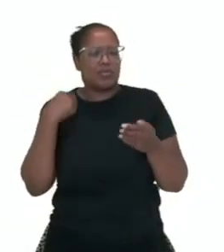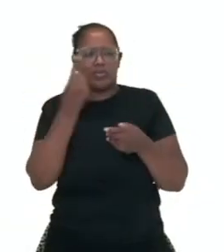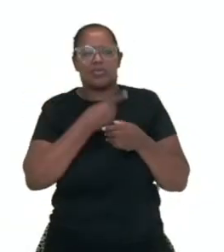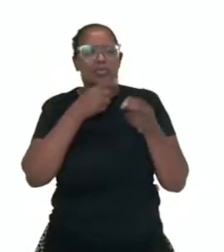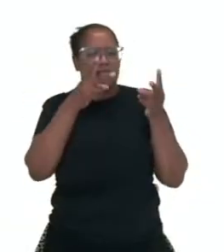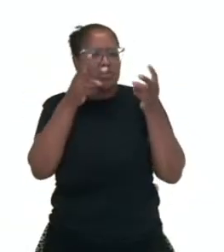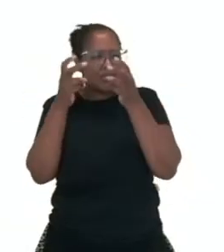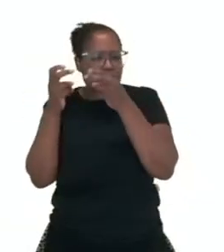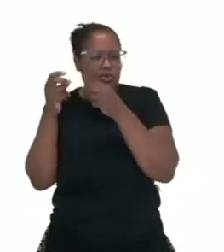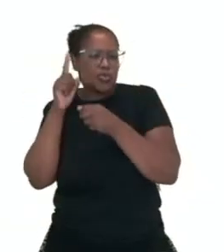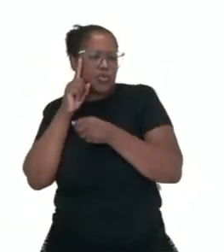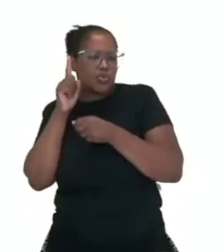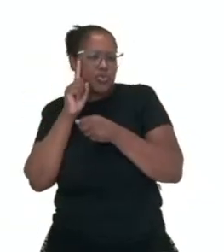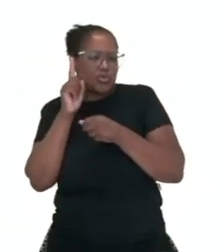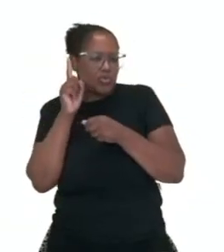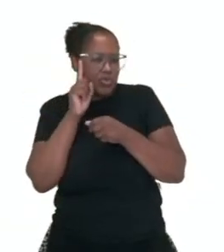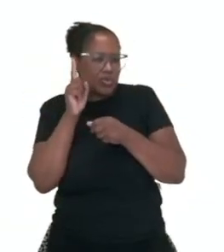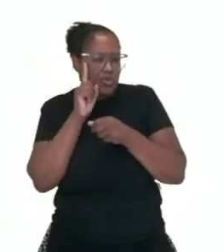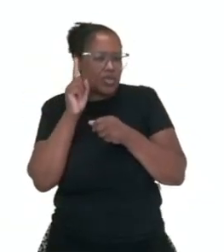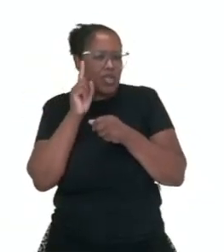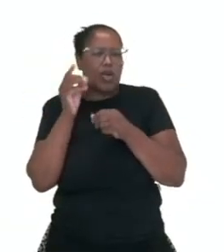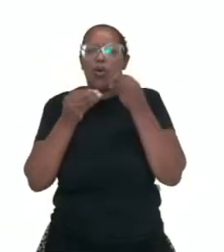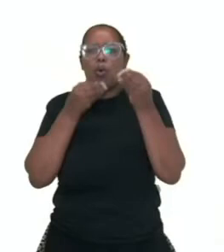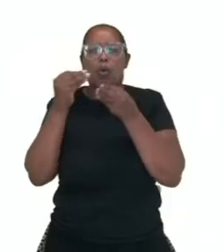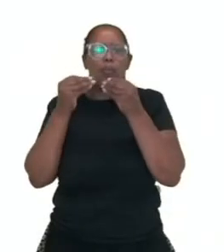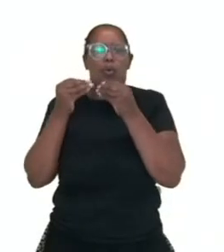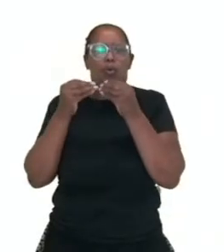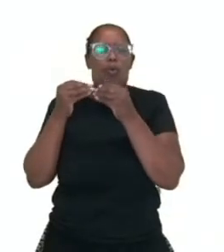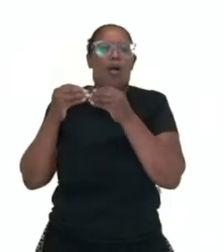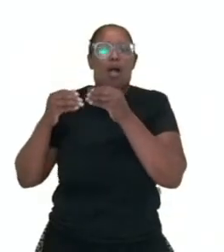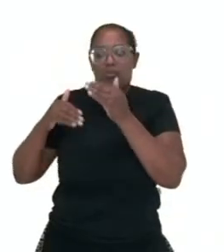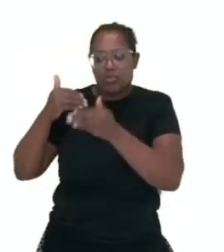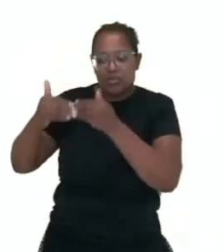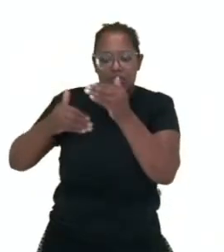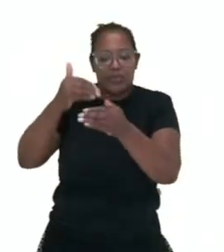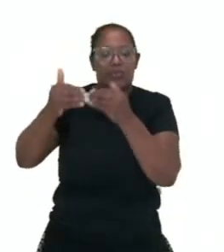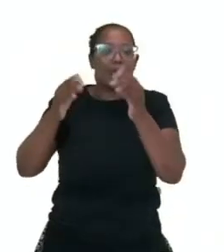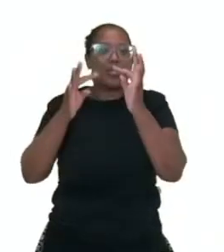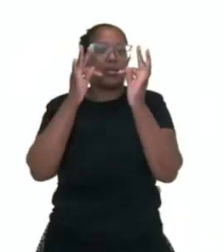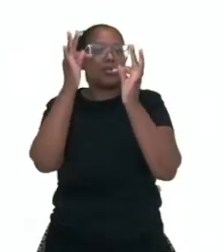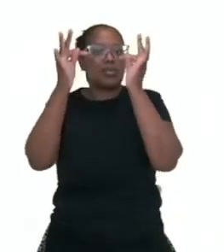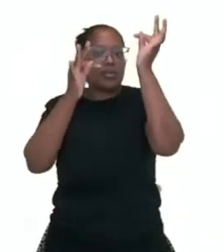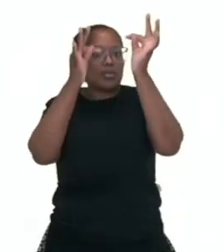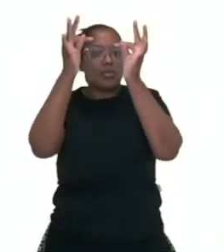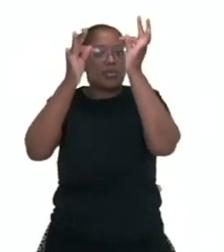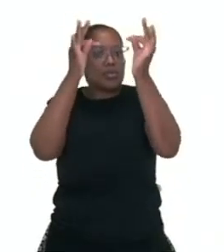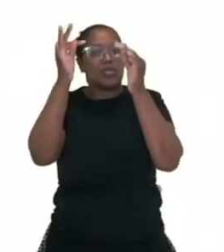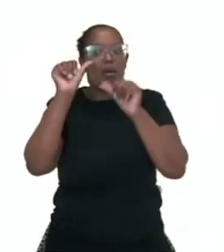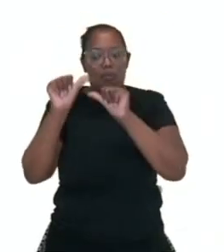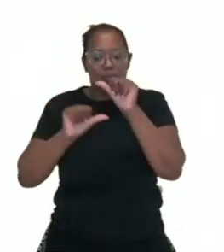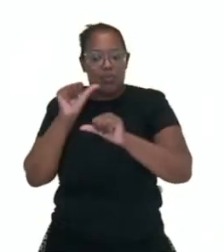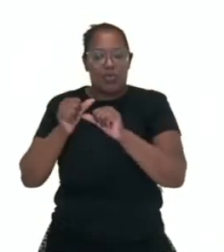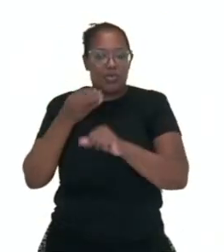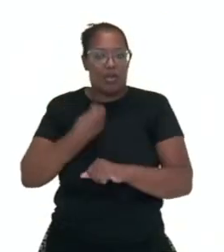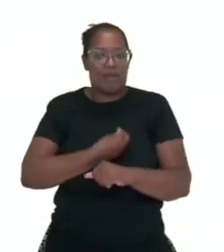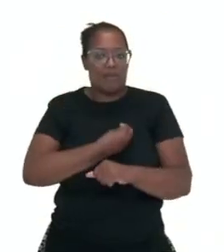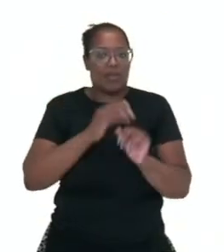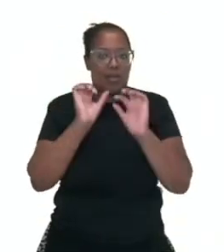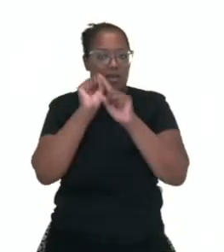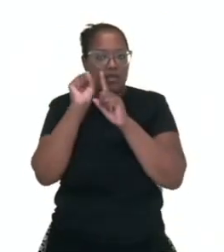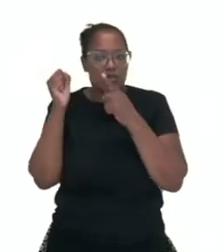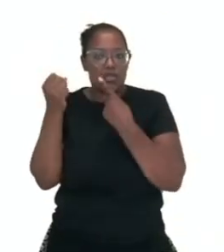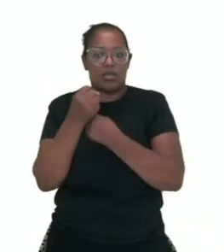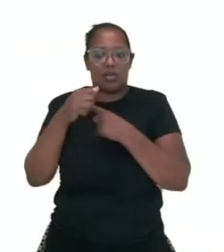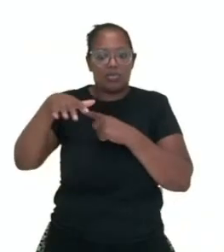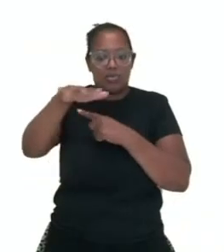percebemos no dia a dia como o desenvolvimento das novas tecnologias tem atingido o modo e as formas de vida da sociedade,